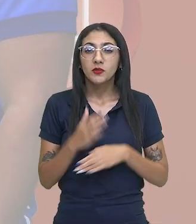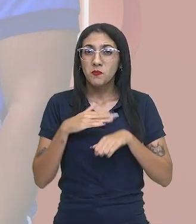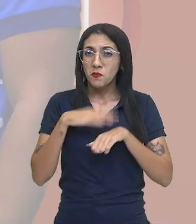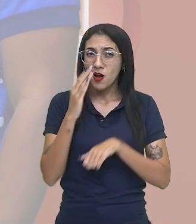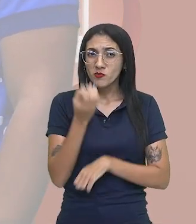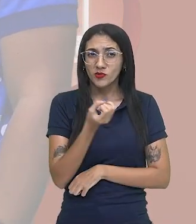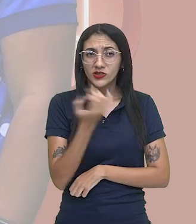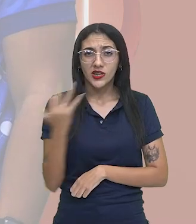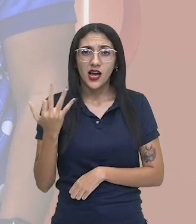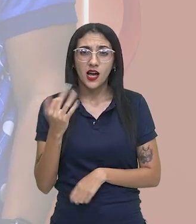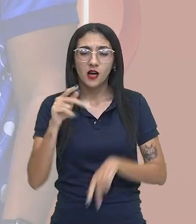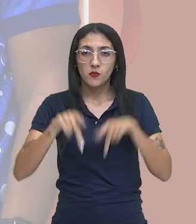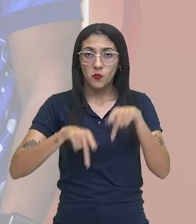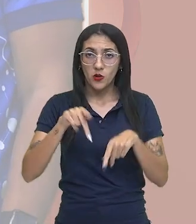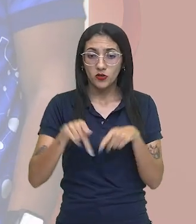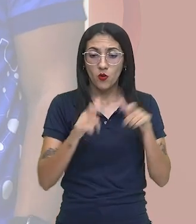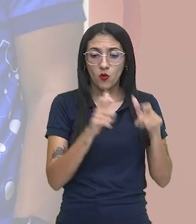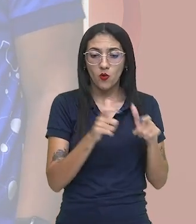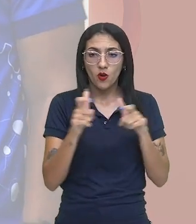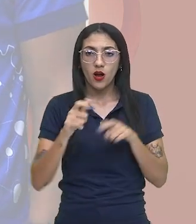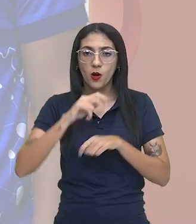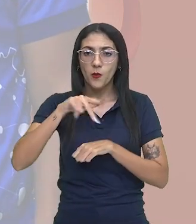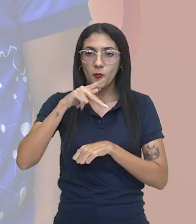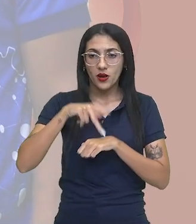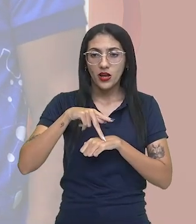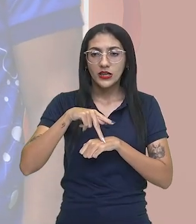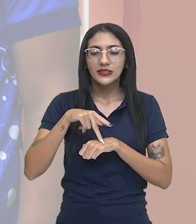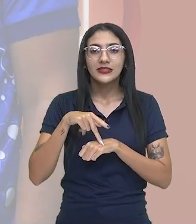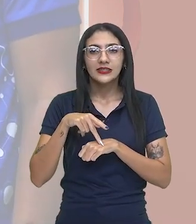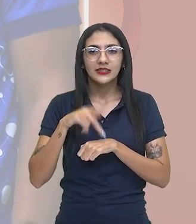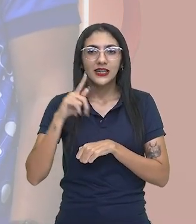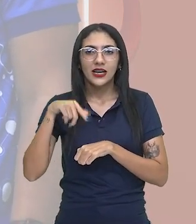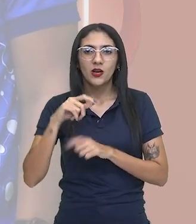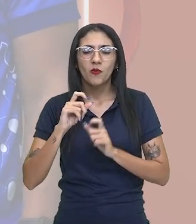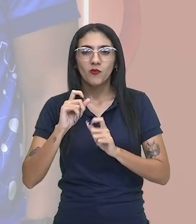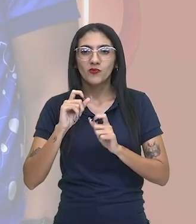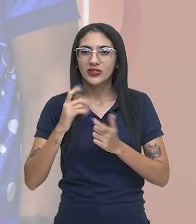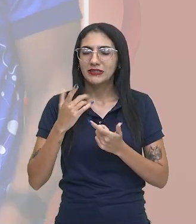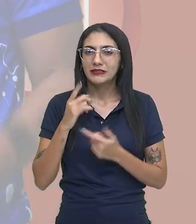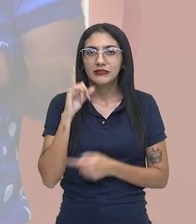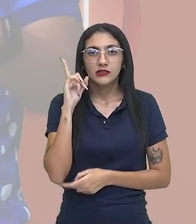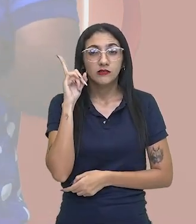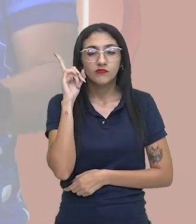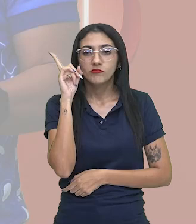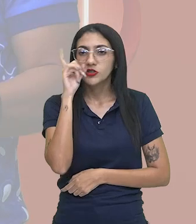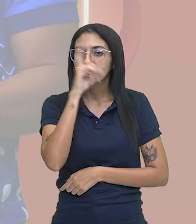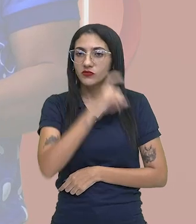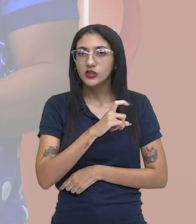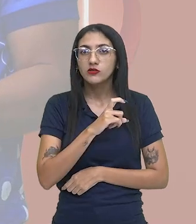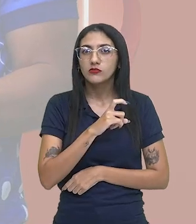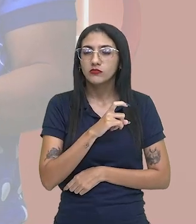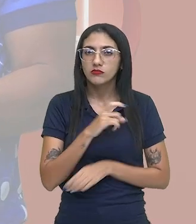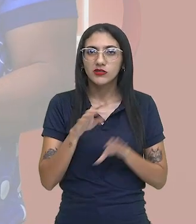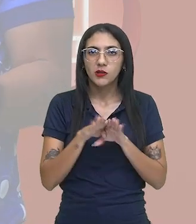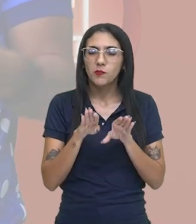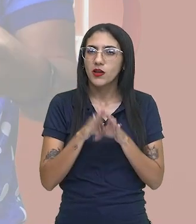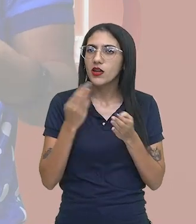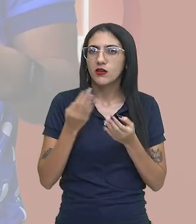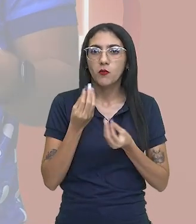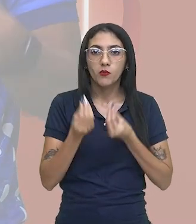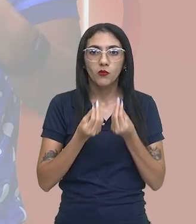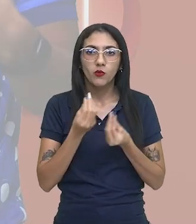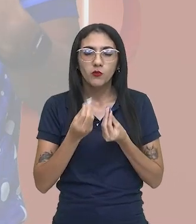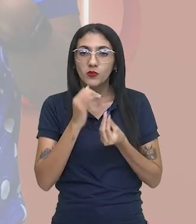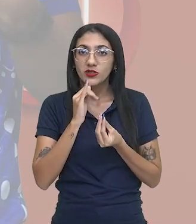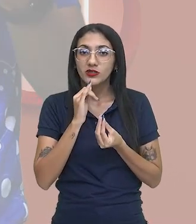estiverem morando em determinado país, é muito mais difícil, né? Tem muito mais desafios para serem atendidos, né? Imagina, um